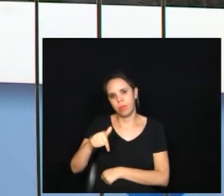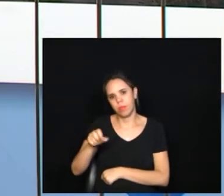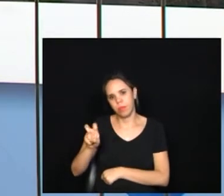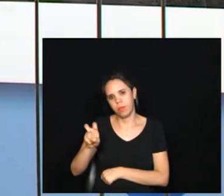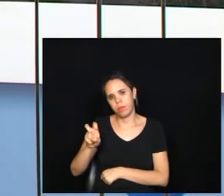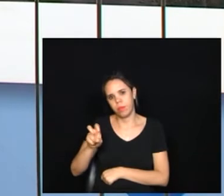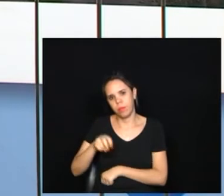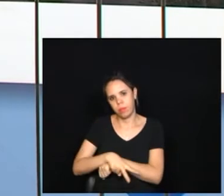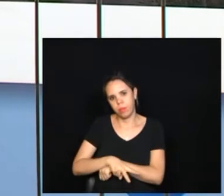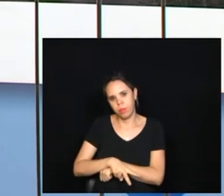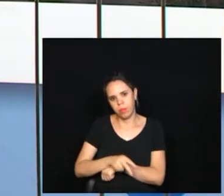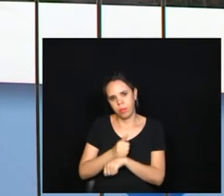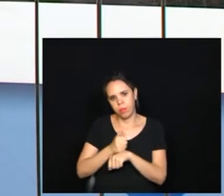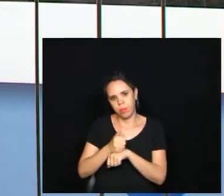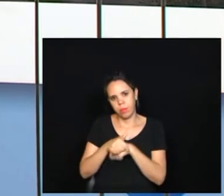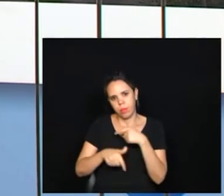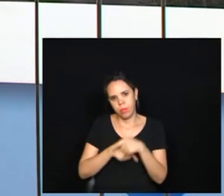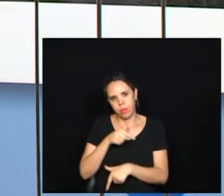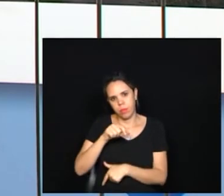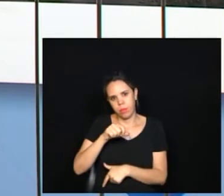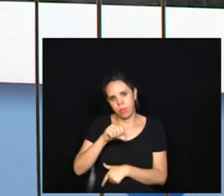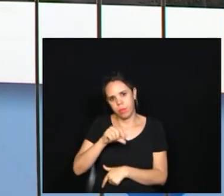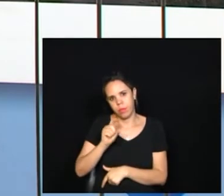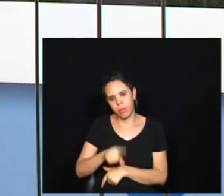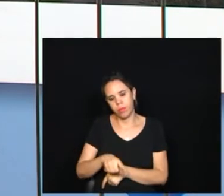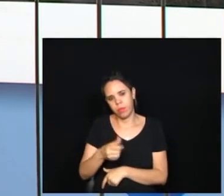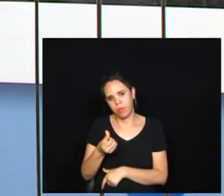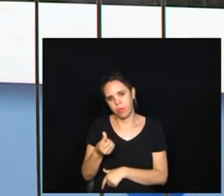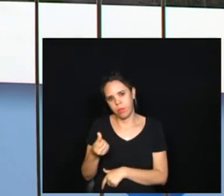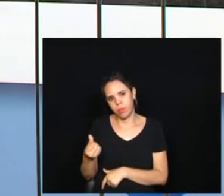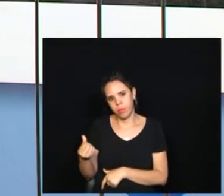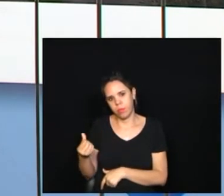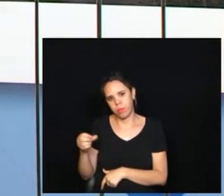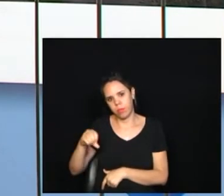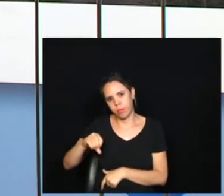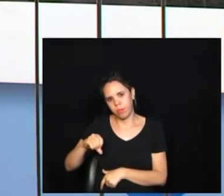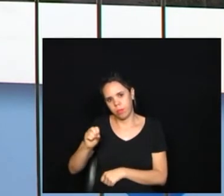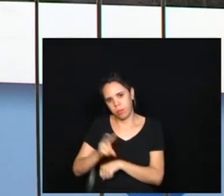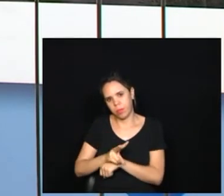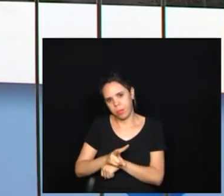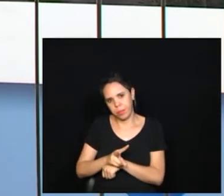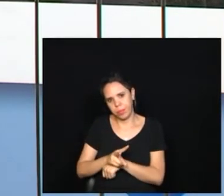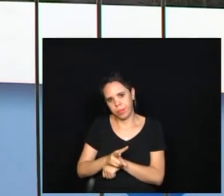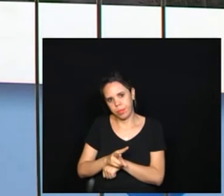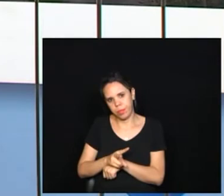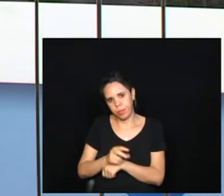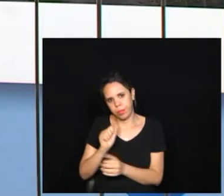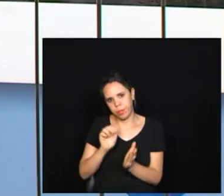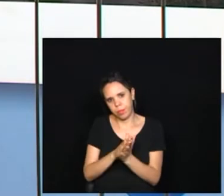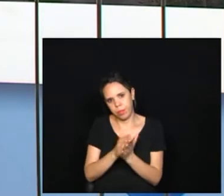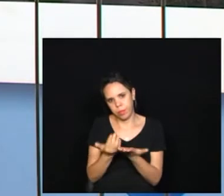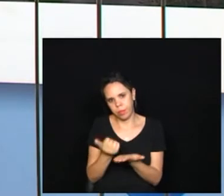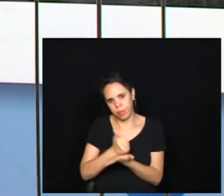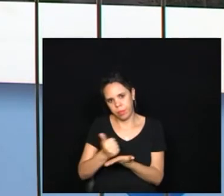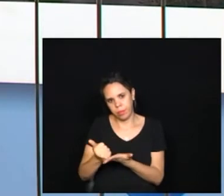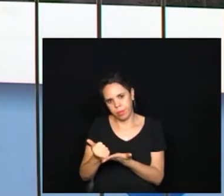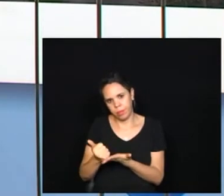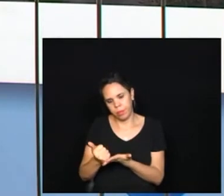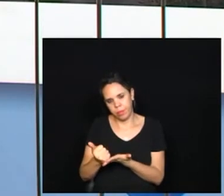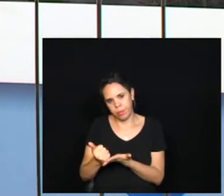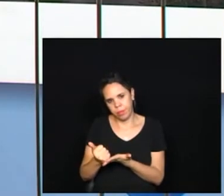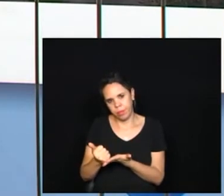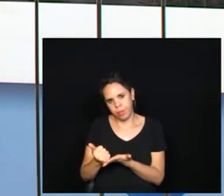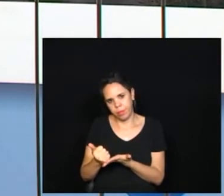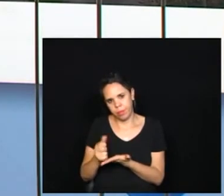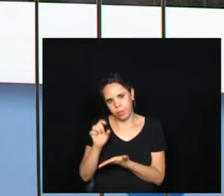8.975 postos de trabalho das 9.669 vagas com carteira assinadas abertas